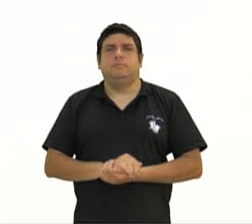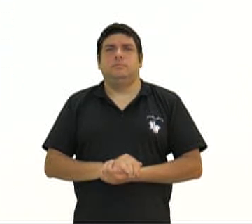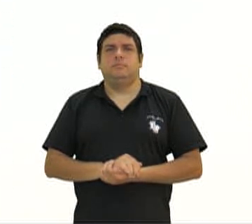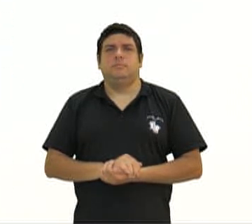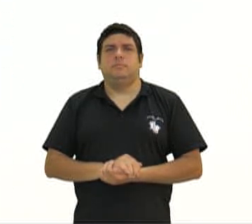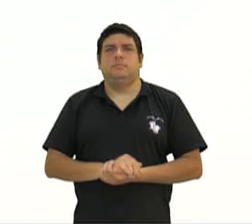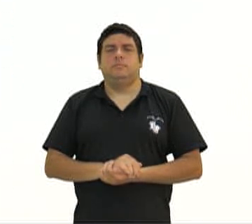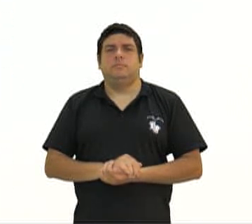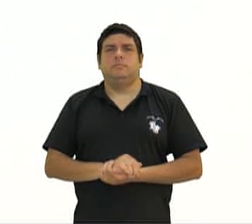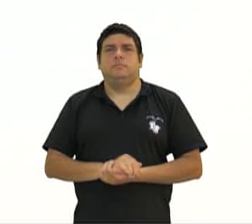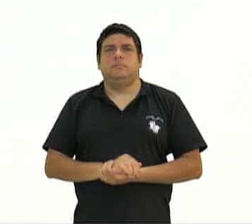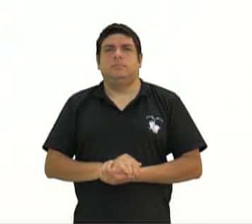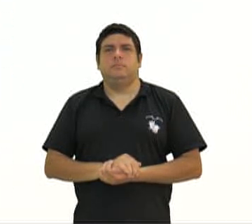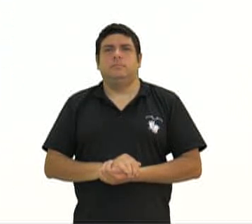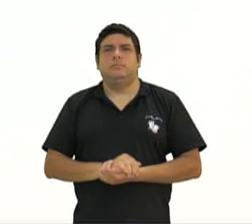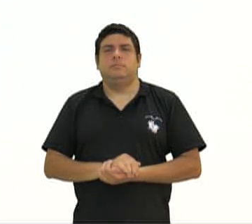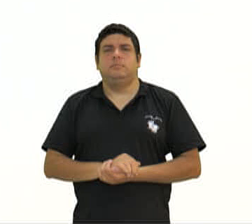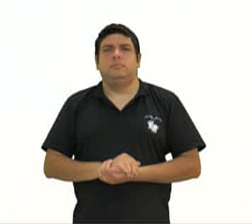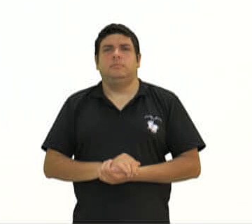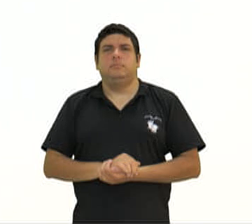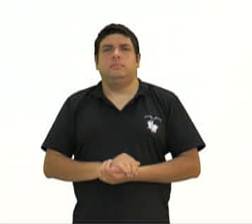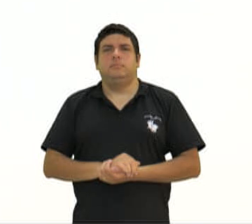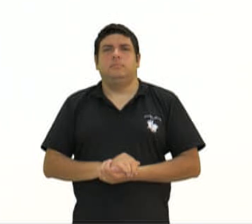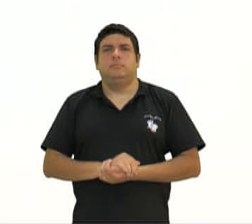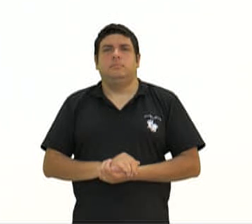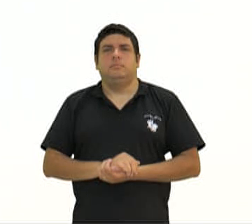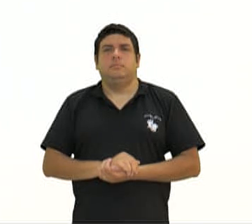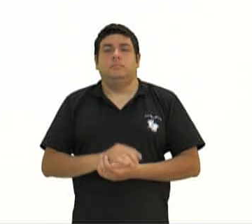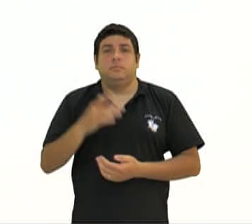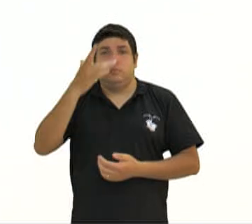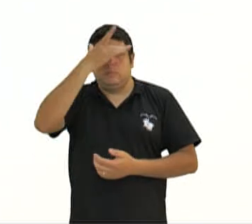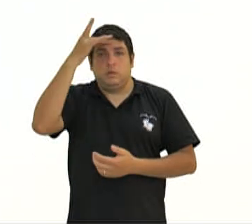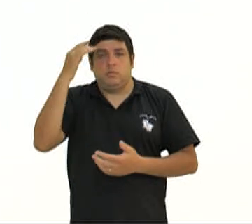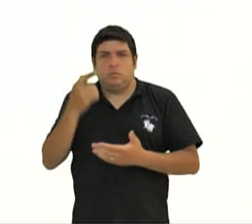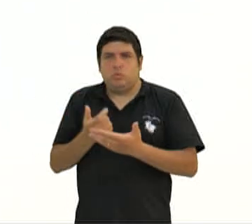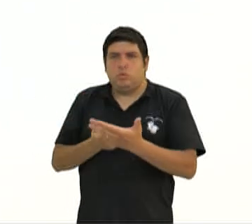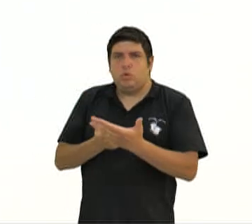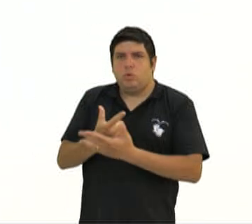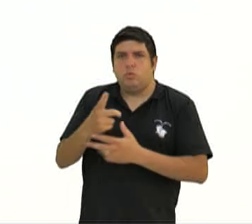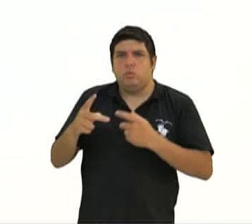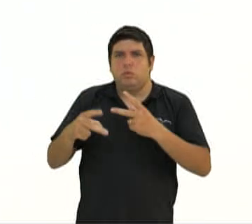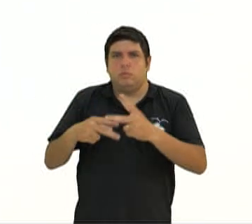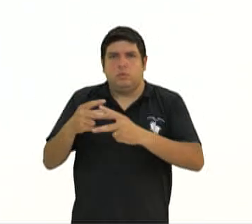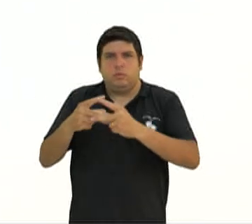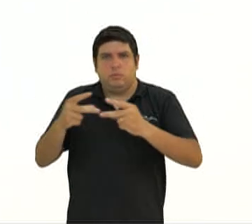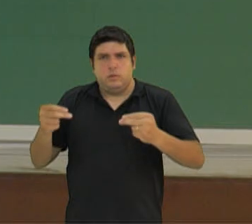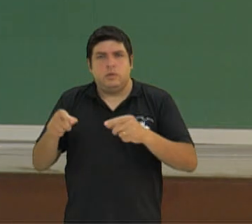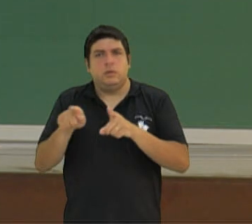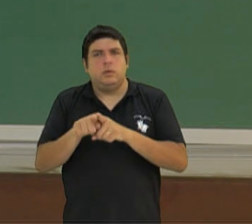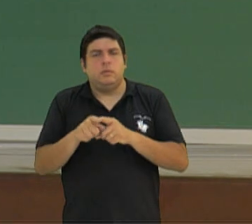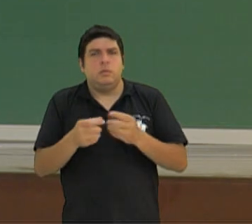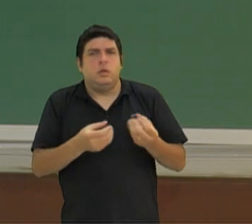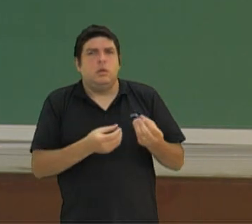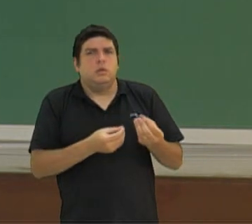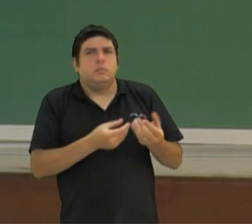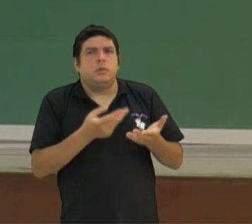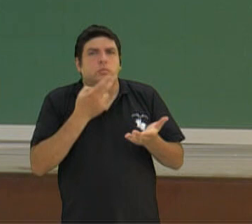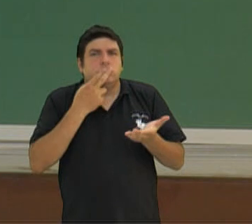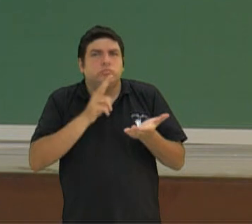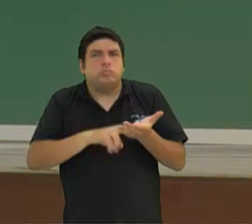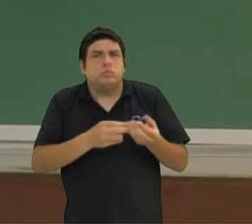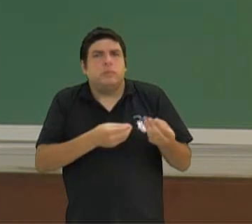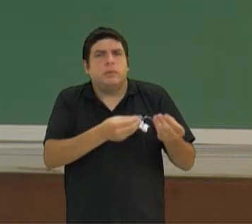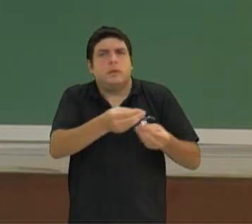send cards to the lovers and friends. Então, as pessoas elas compram presentes e enviam cartões para os seus